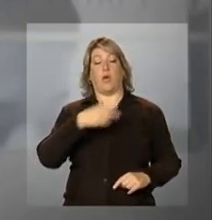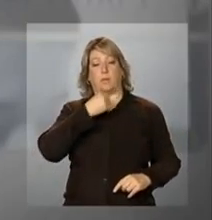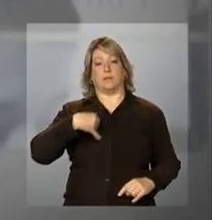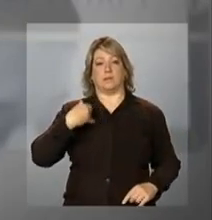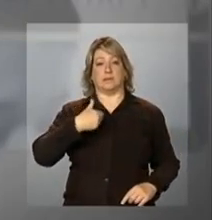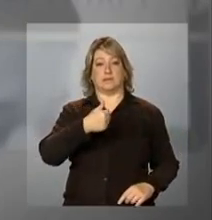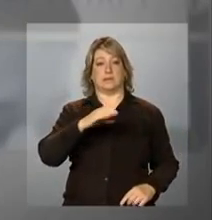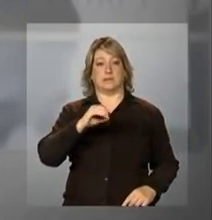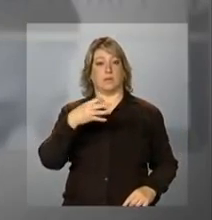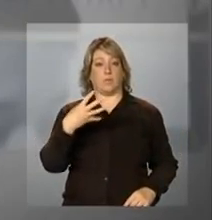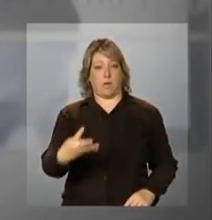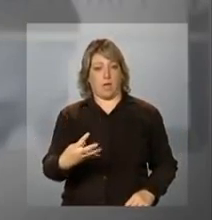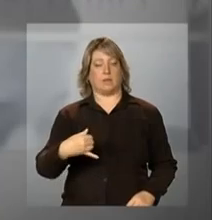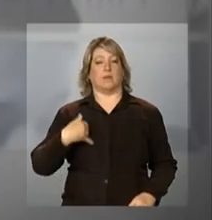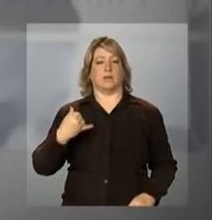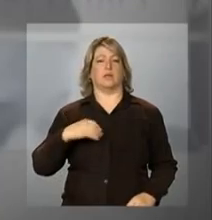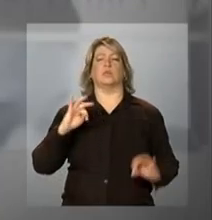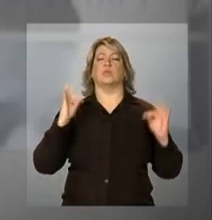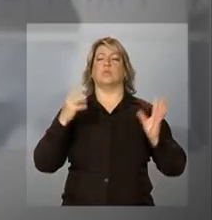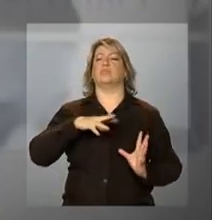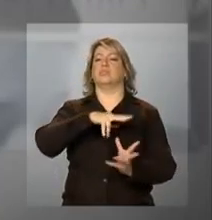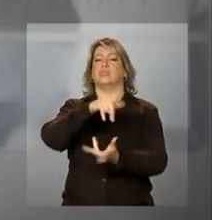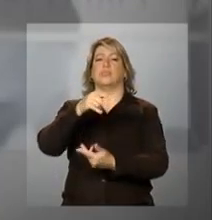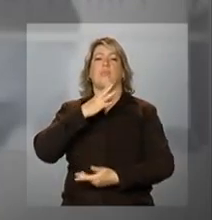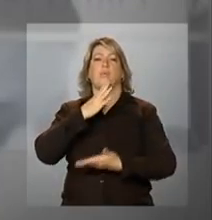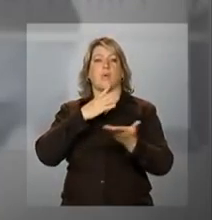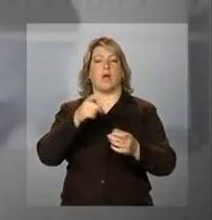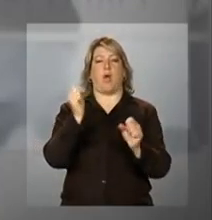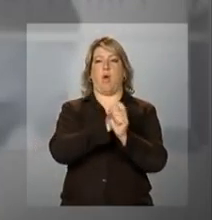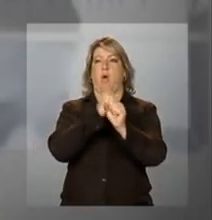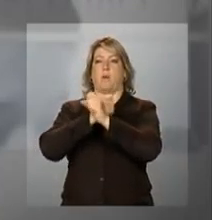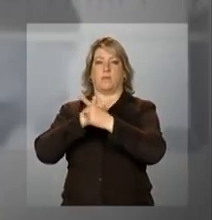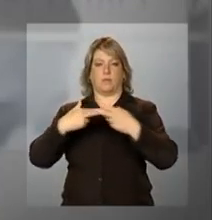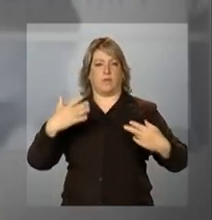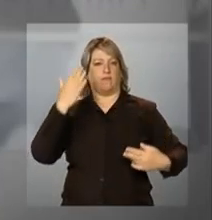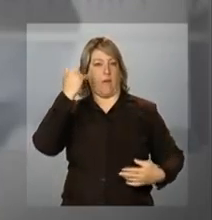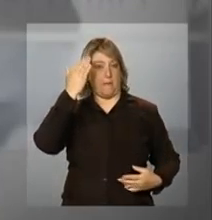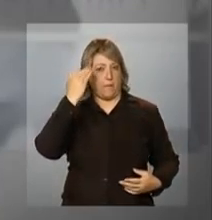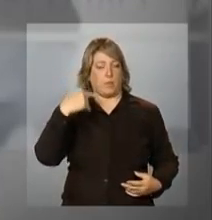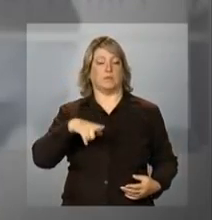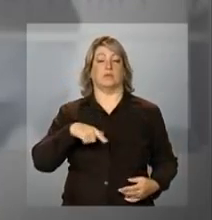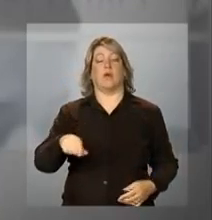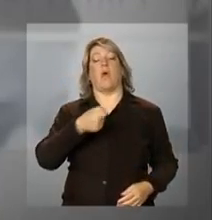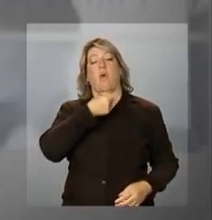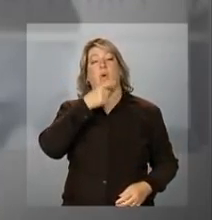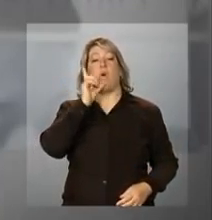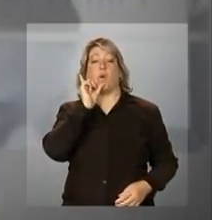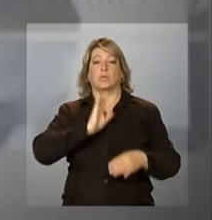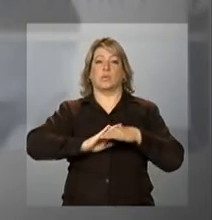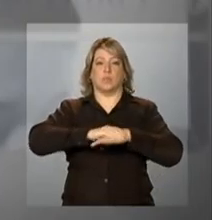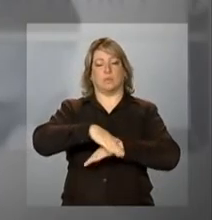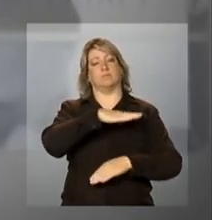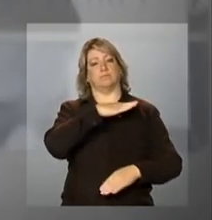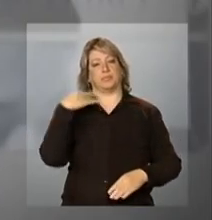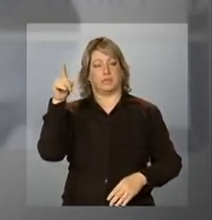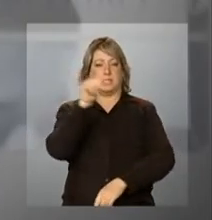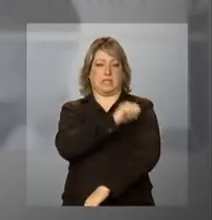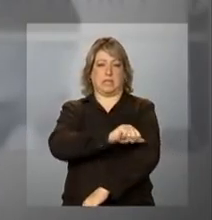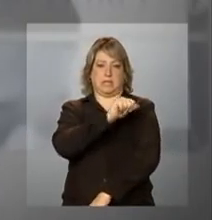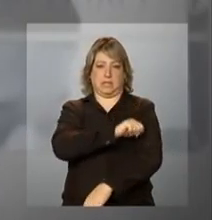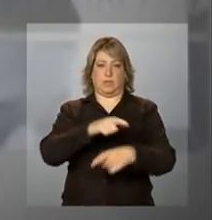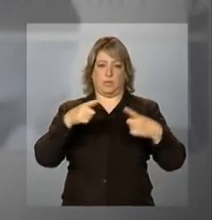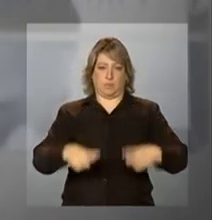anos, reconhecido internacionalmente por suas obras, faleceu na noite de ontem no Rio de Janeiro. A repórter Daniela